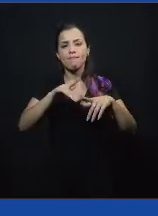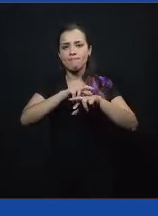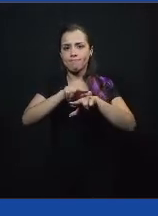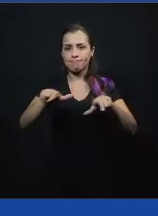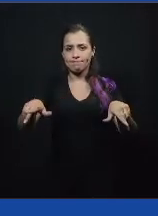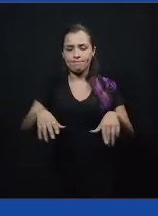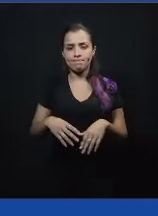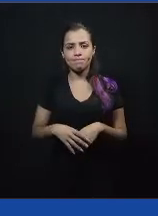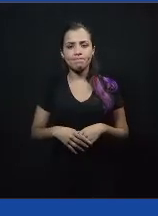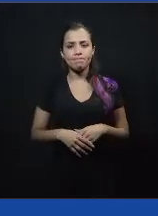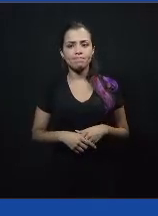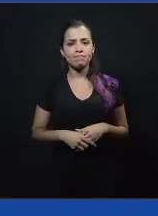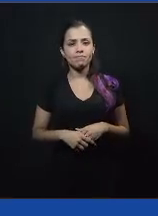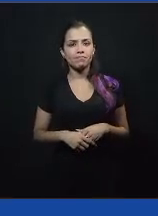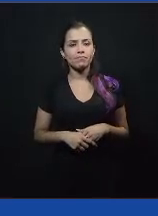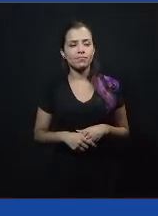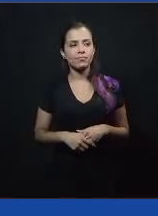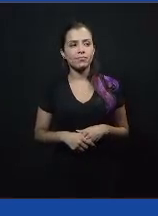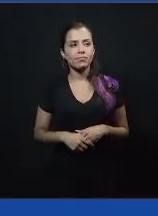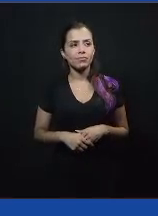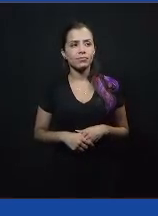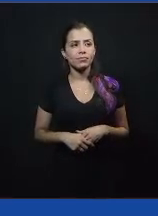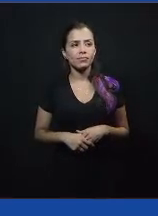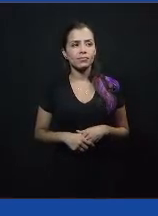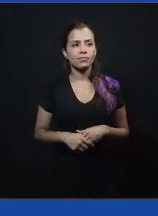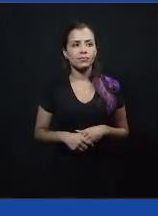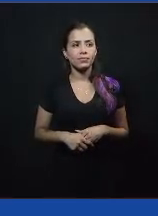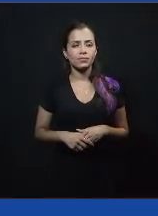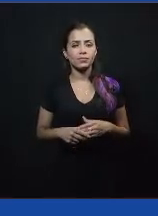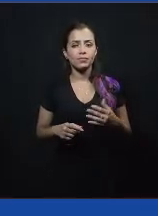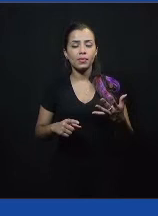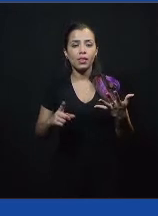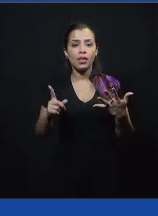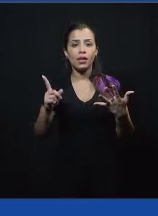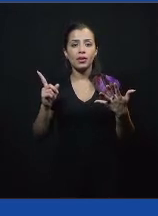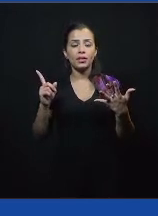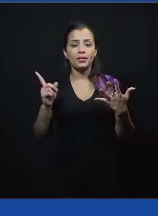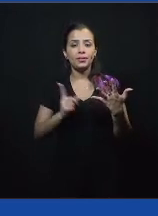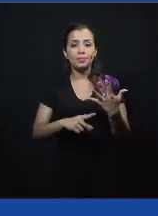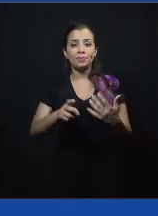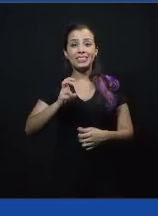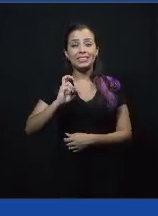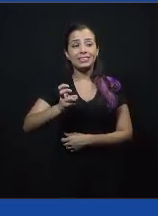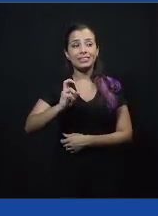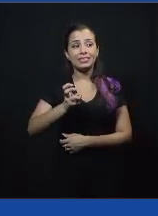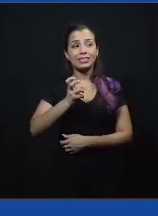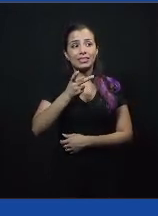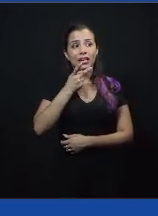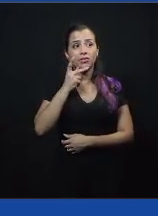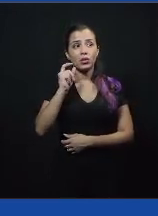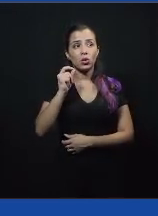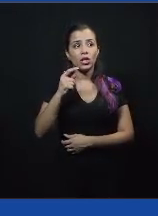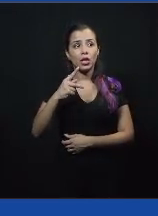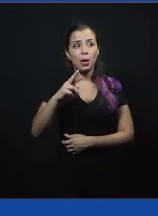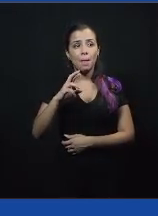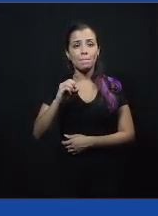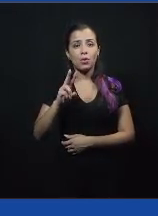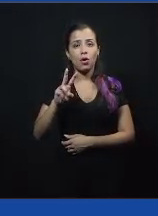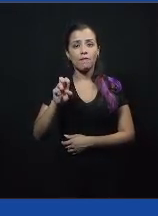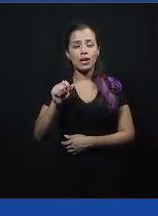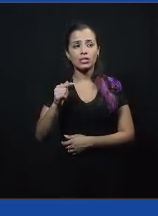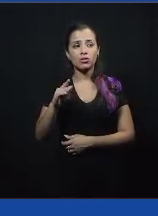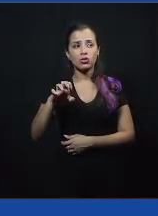é a quinta parte ela se chama provações e aliados Onde eu devo dizer como que a gente